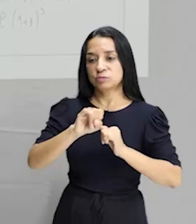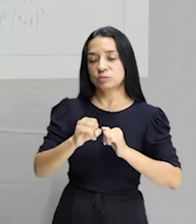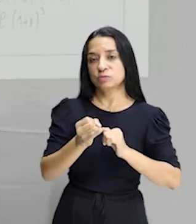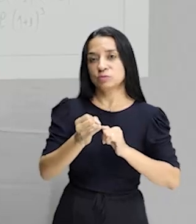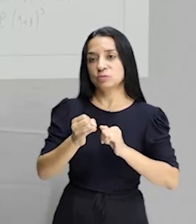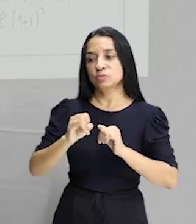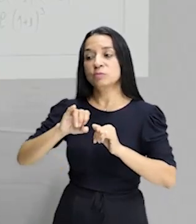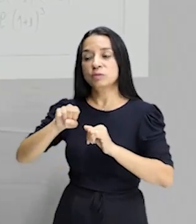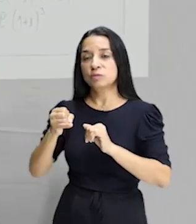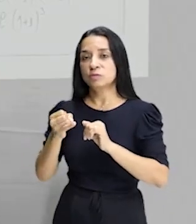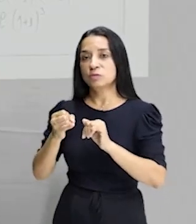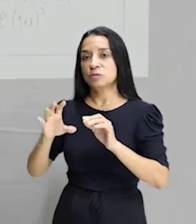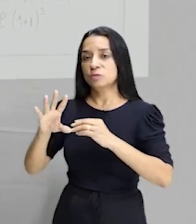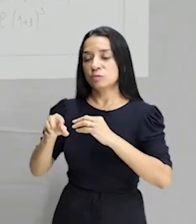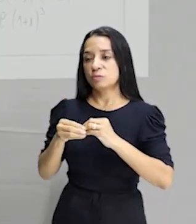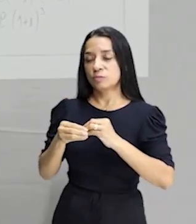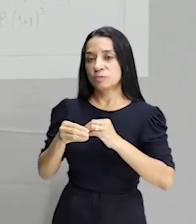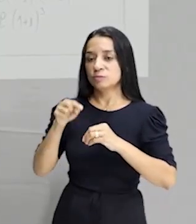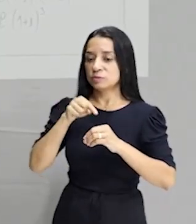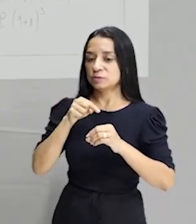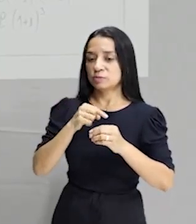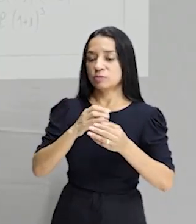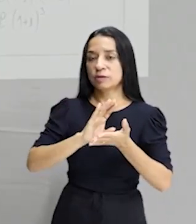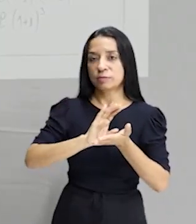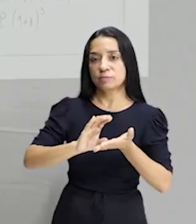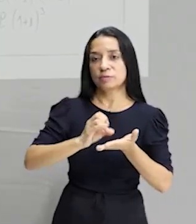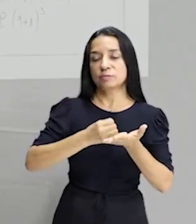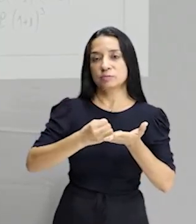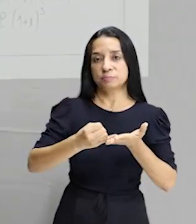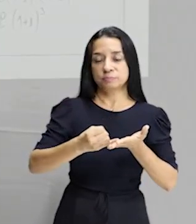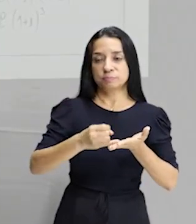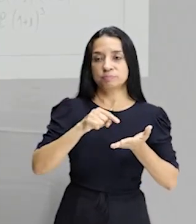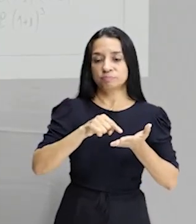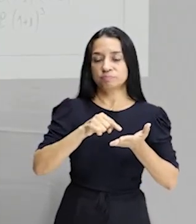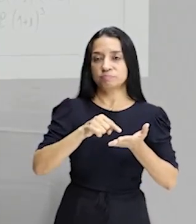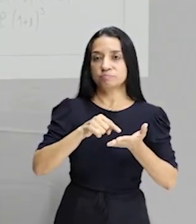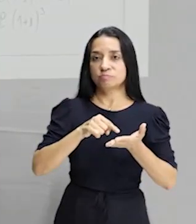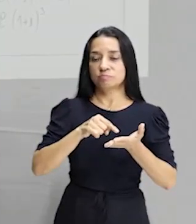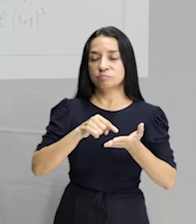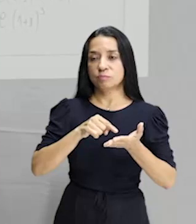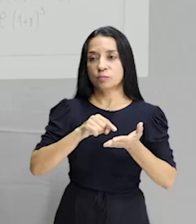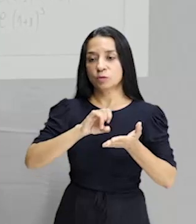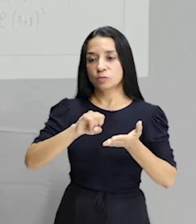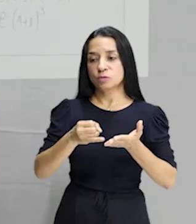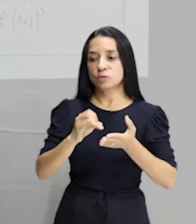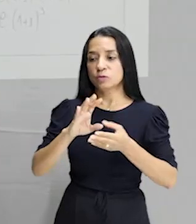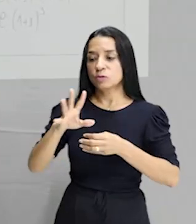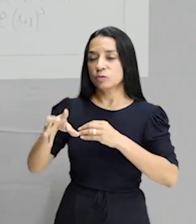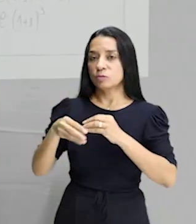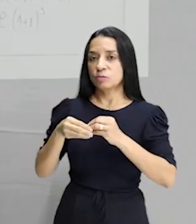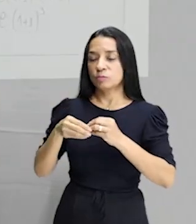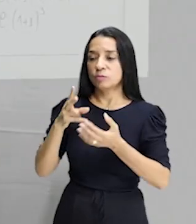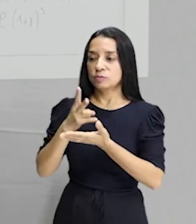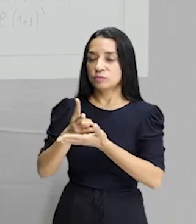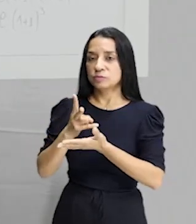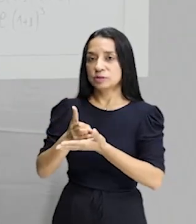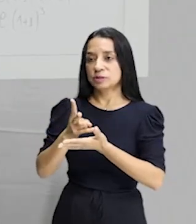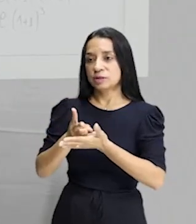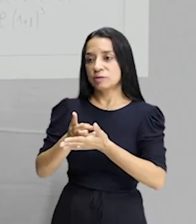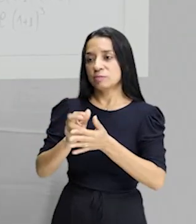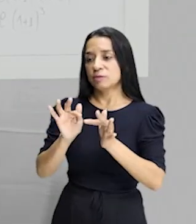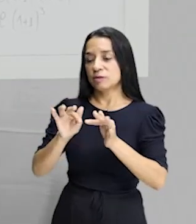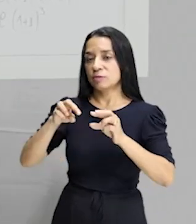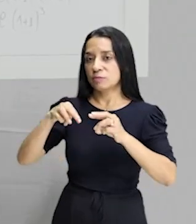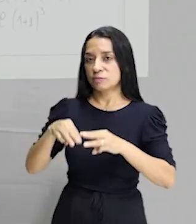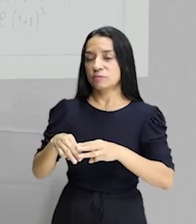incide apenas sobre o Capital Inicial o juro composto a taxa ele vai se sentir sempre ao